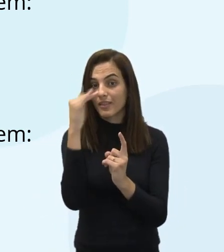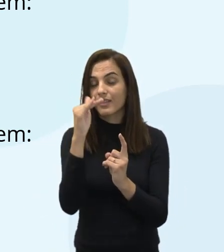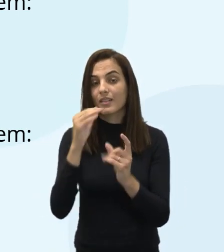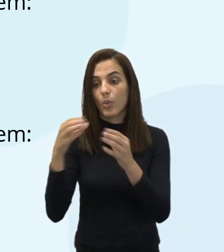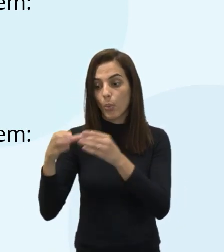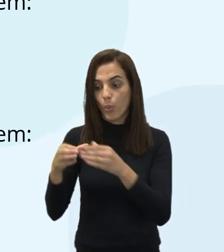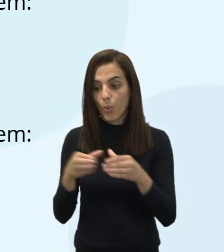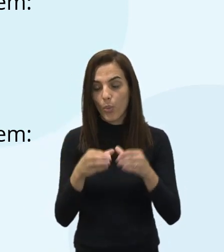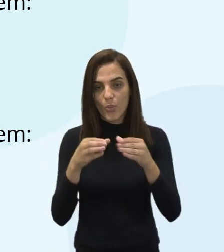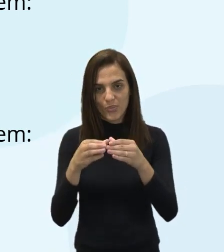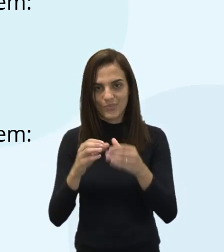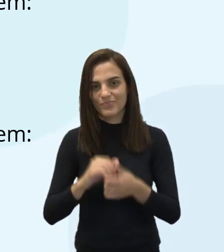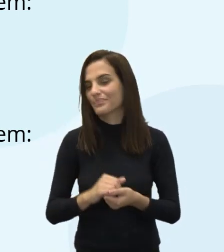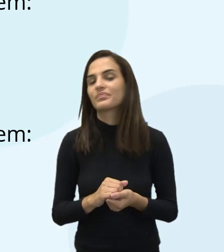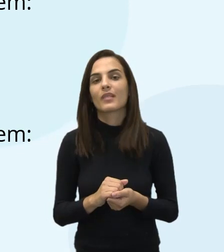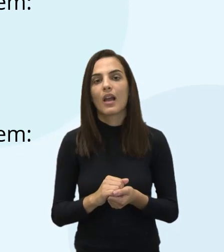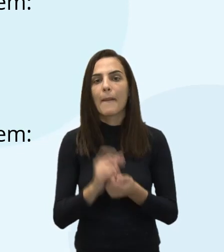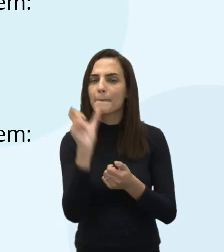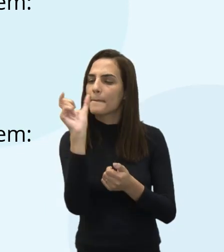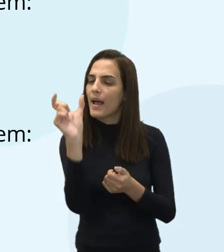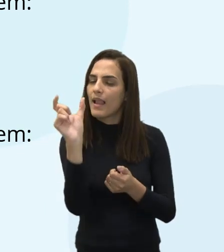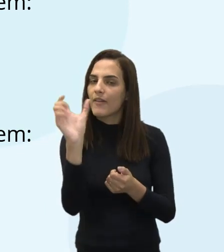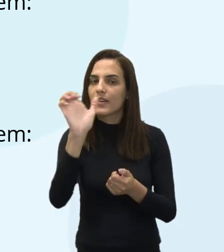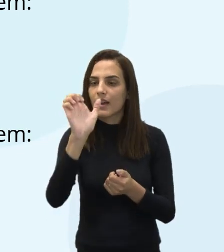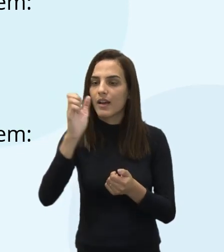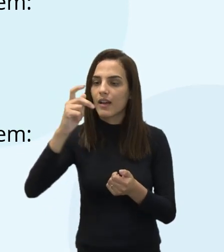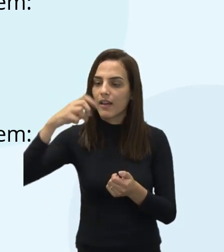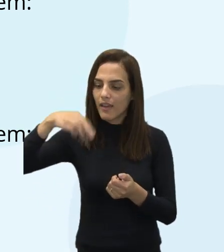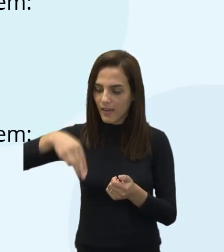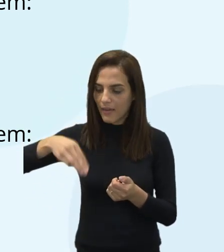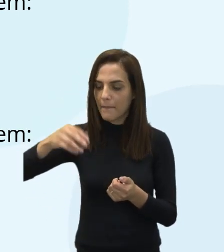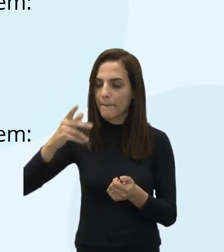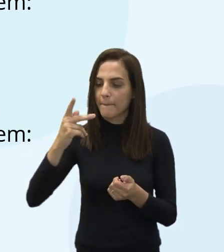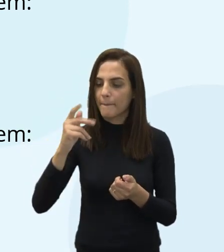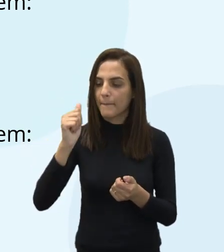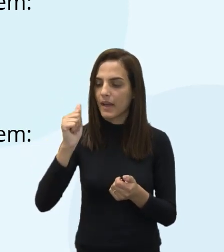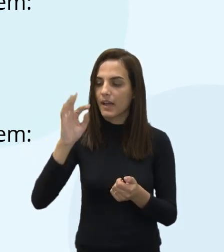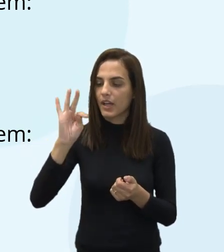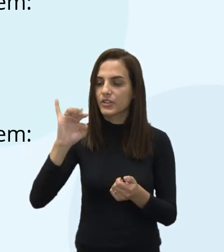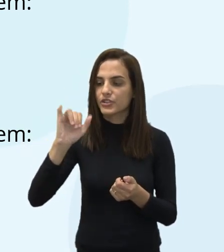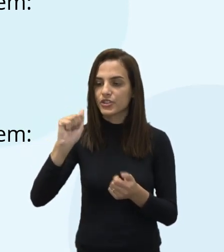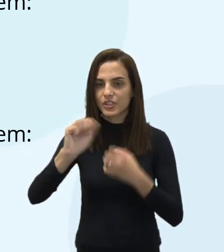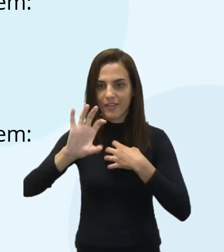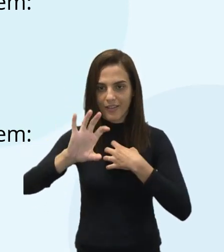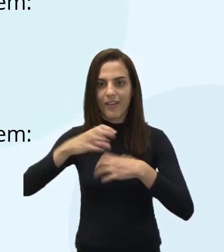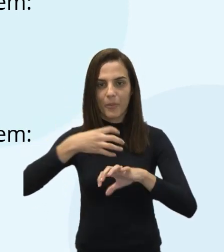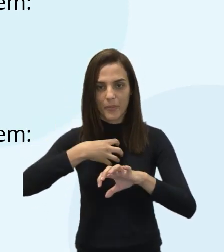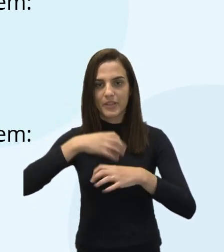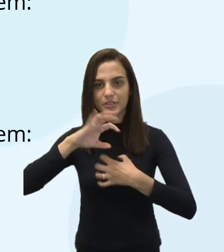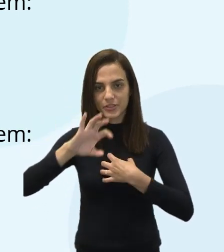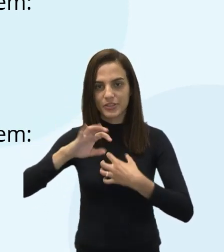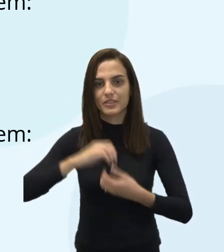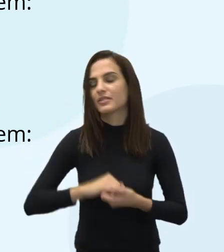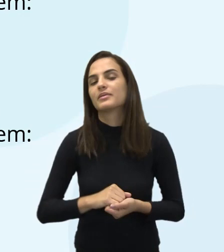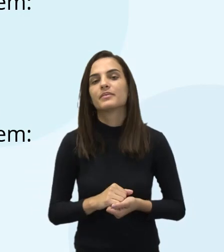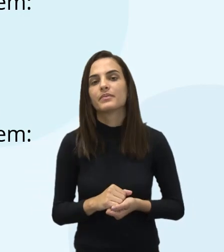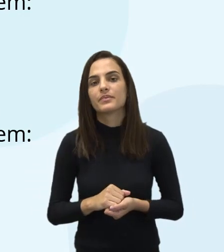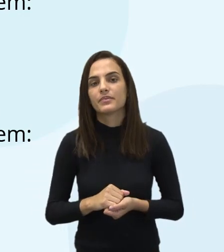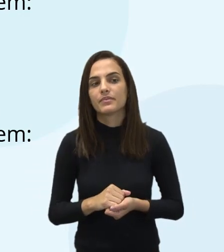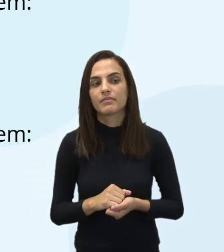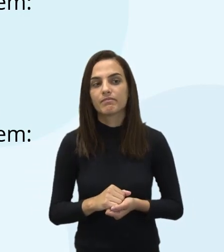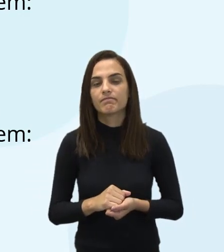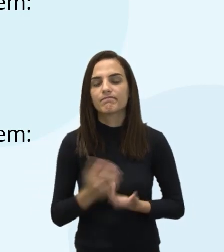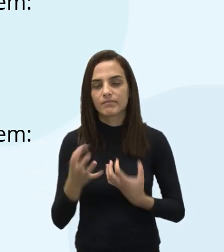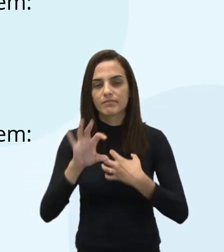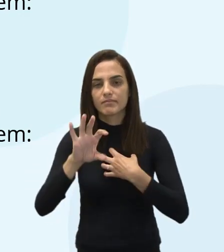coletivo. A palavra empatia está super batida por aí, fala-se muito de empatia, mas é impossível ser